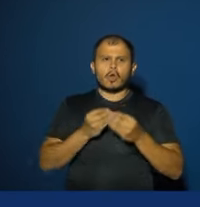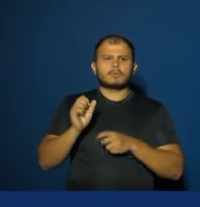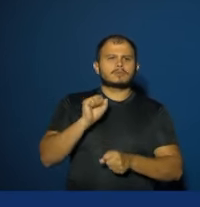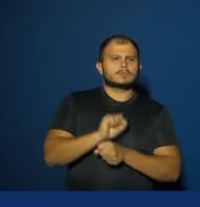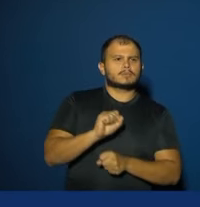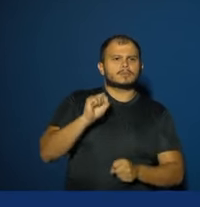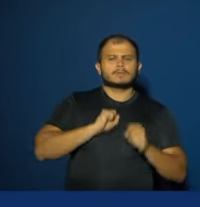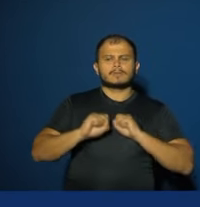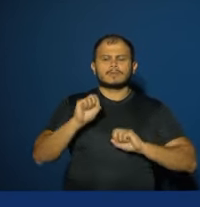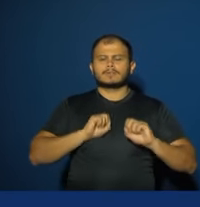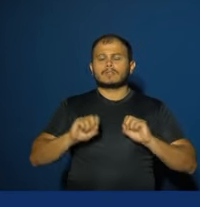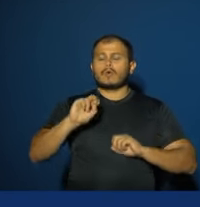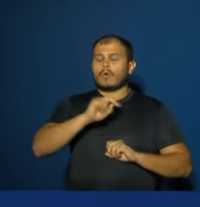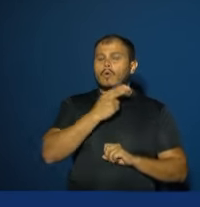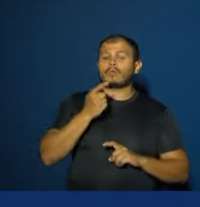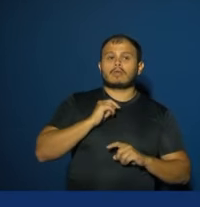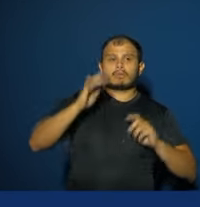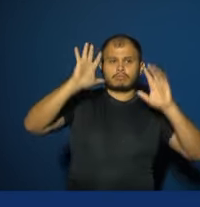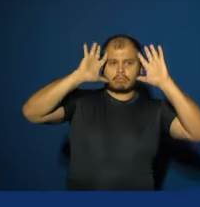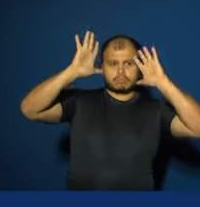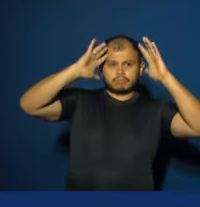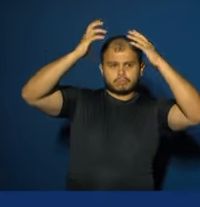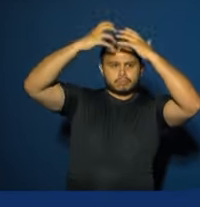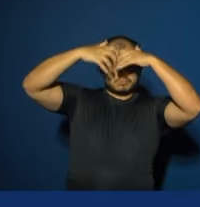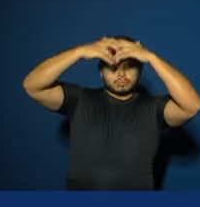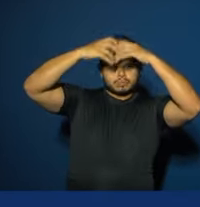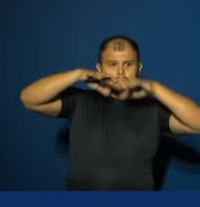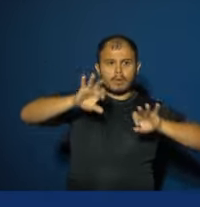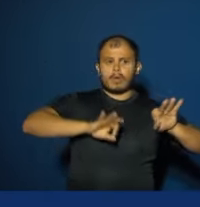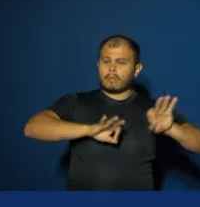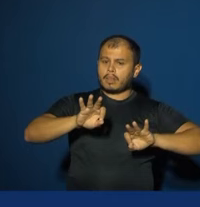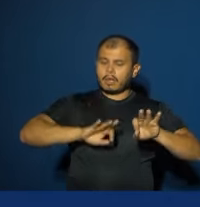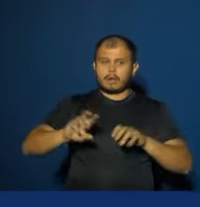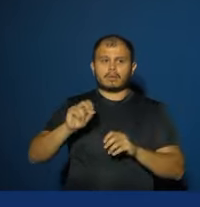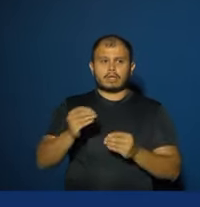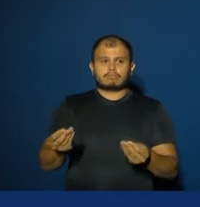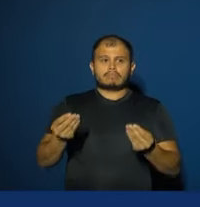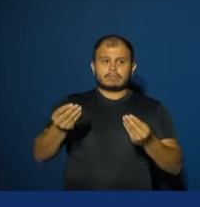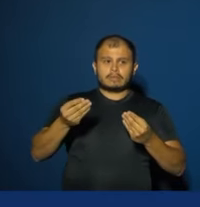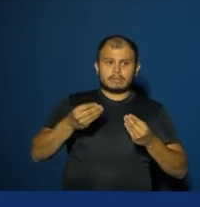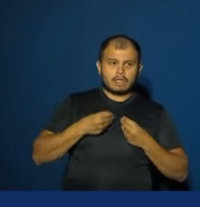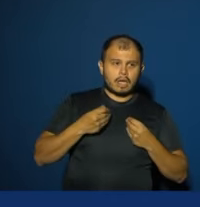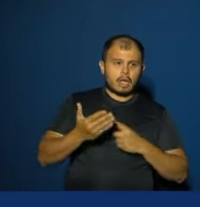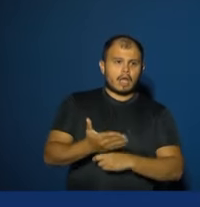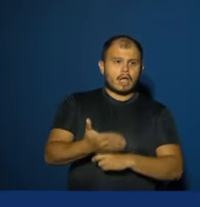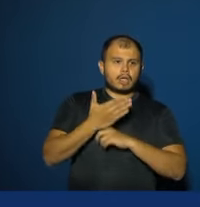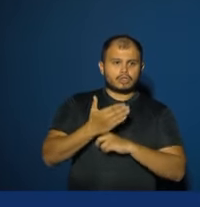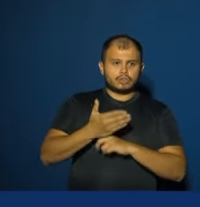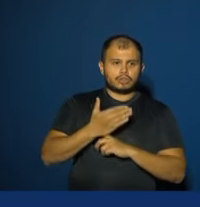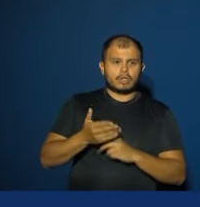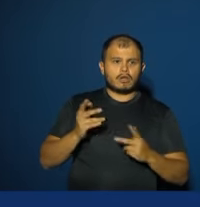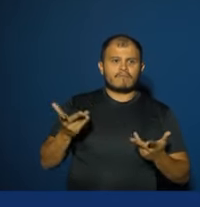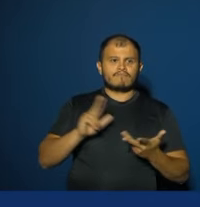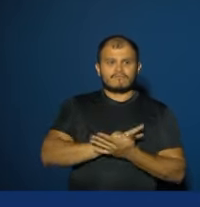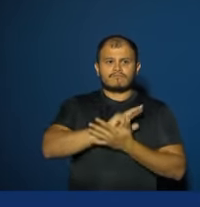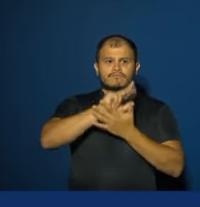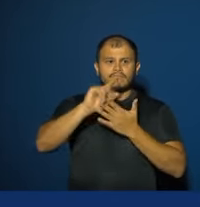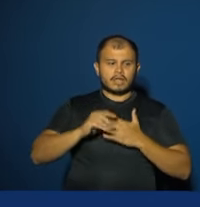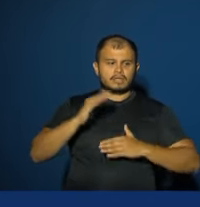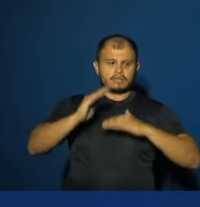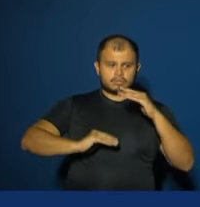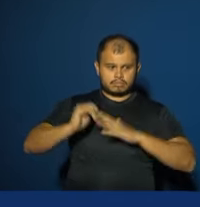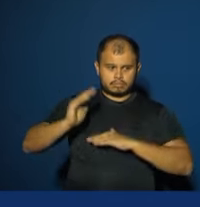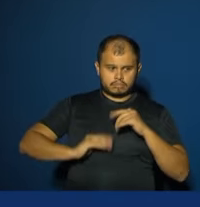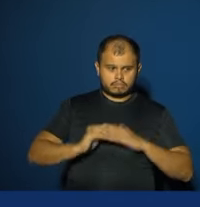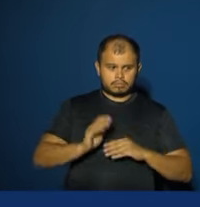que o plano foi pensado porque ele pode iluminar ou dar um insite sobre problemas que a gente tem hoje em outras operações então pra gente